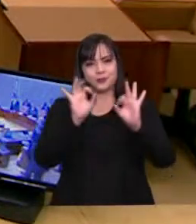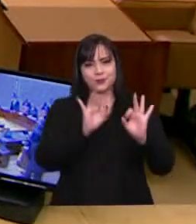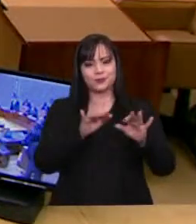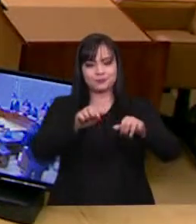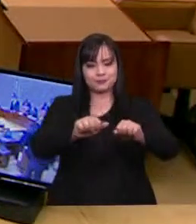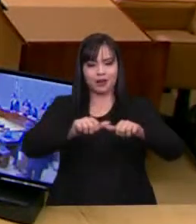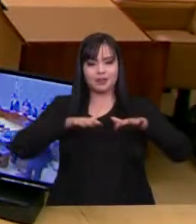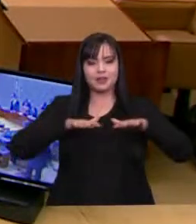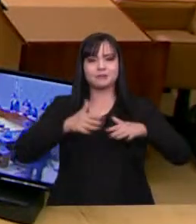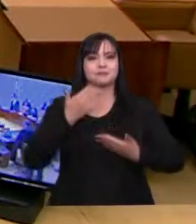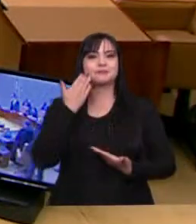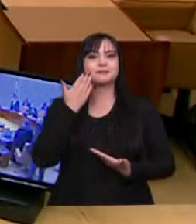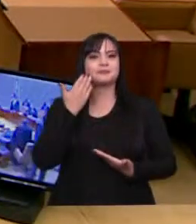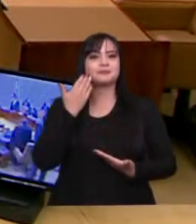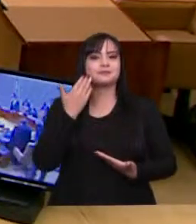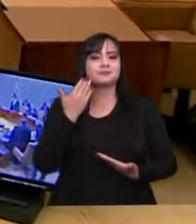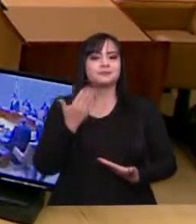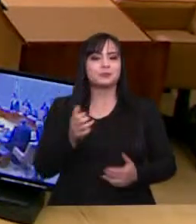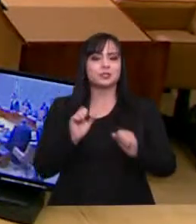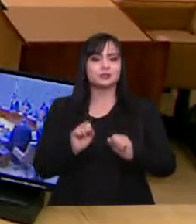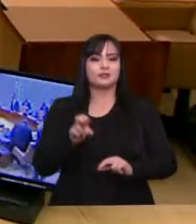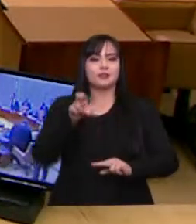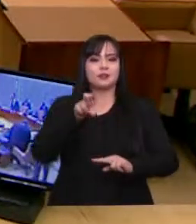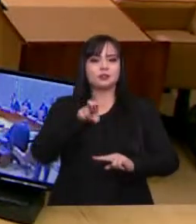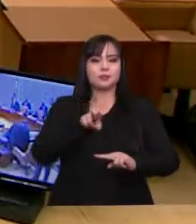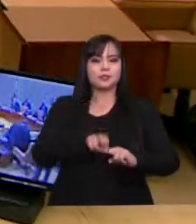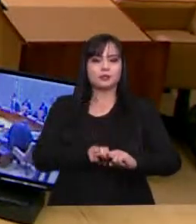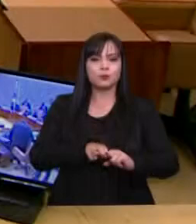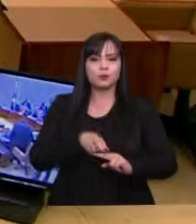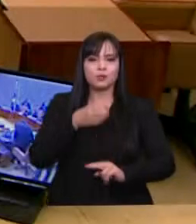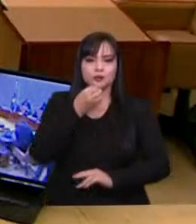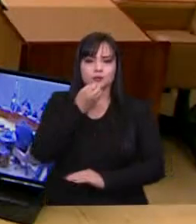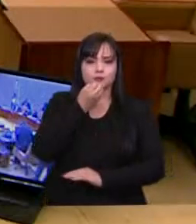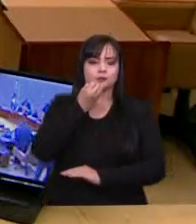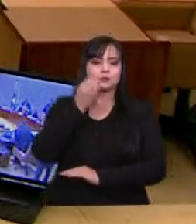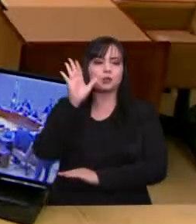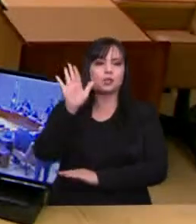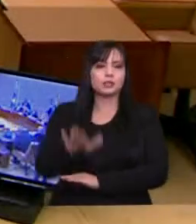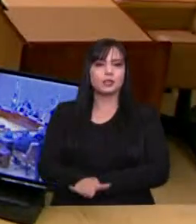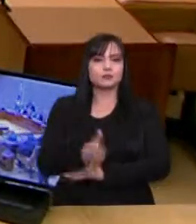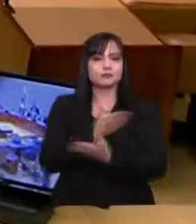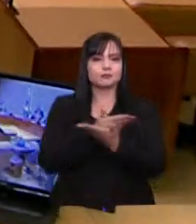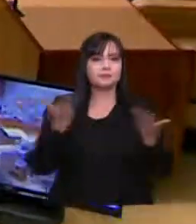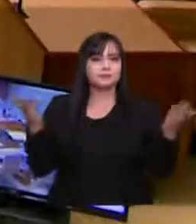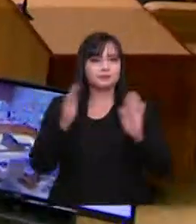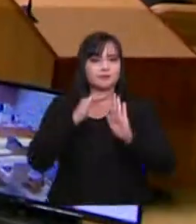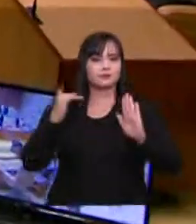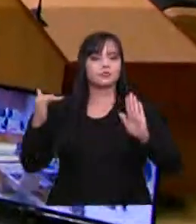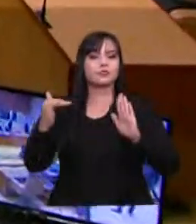do plenário Obrigada uma boa tarde a todos